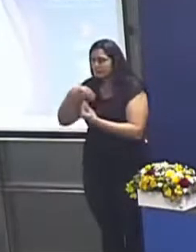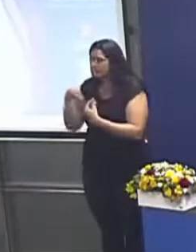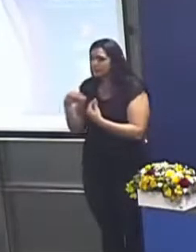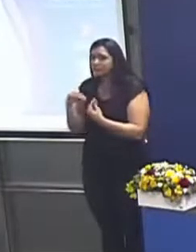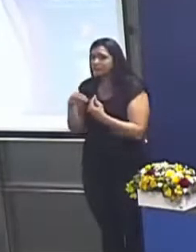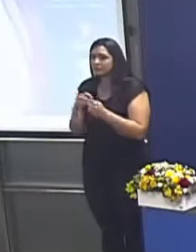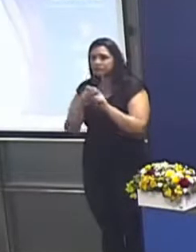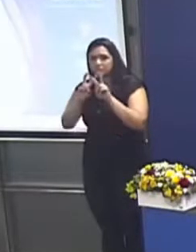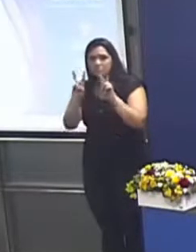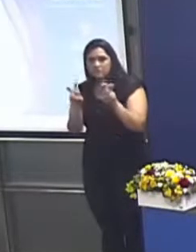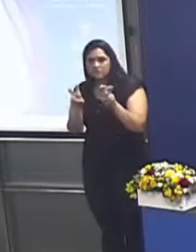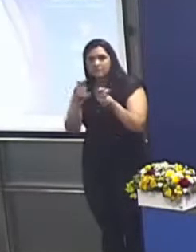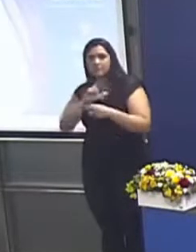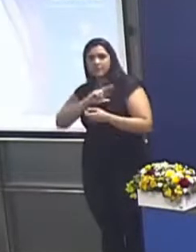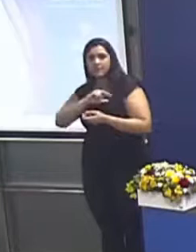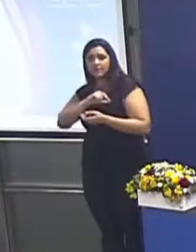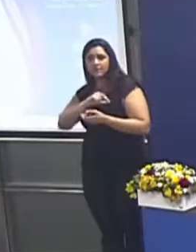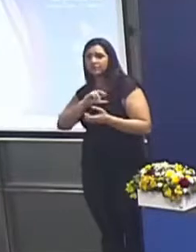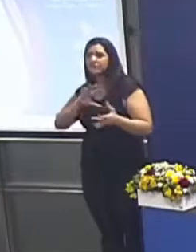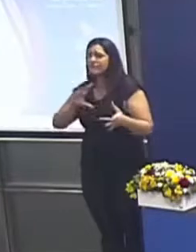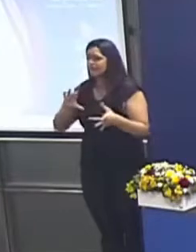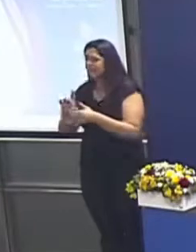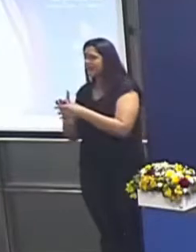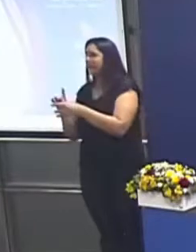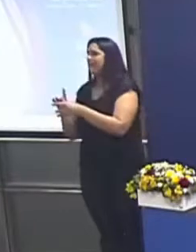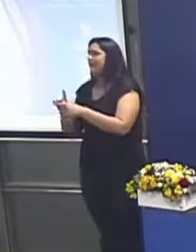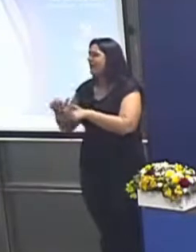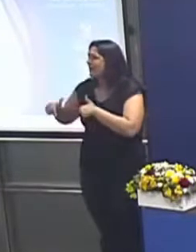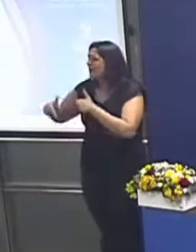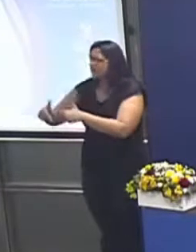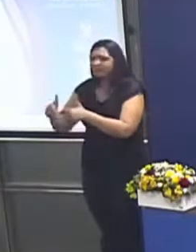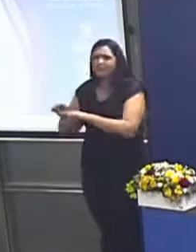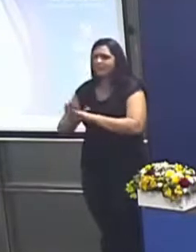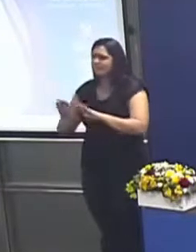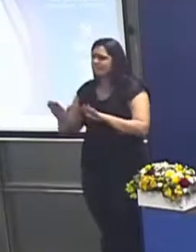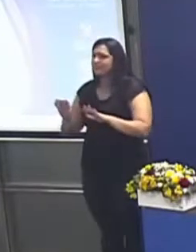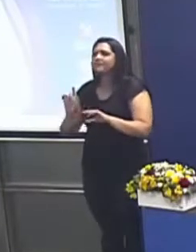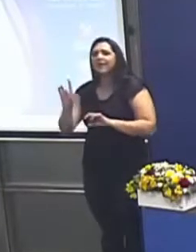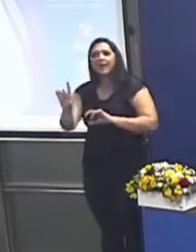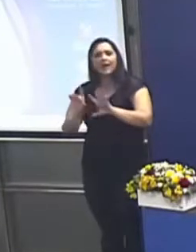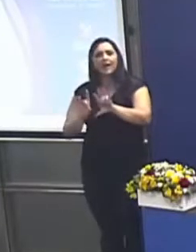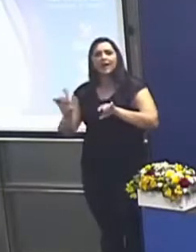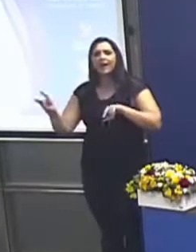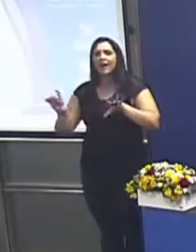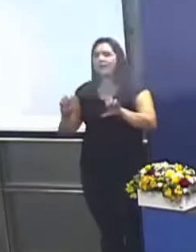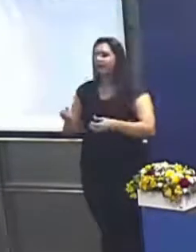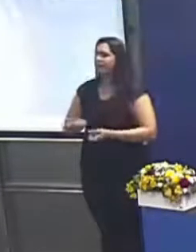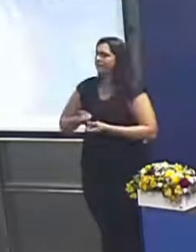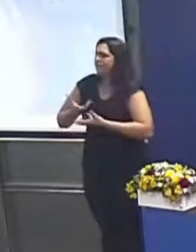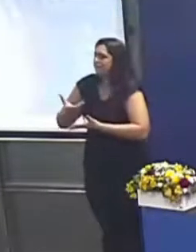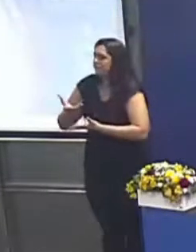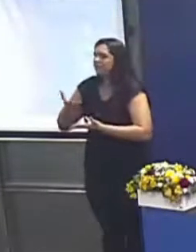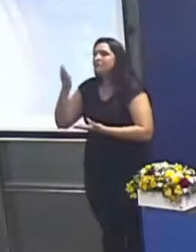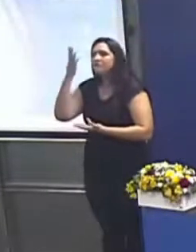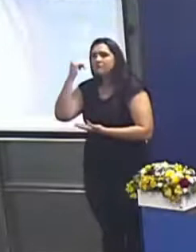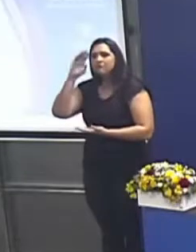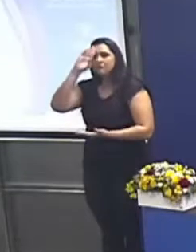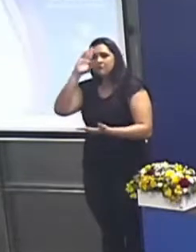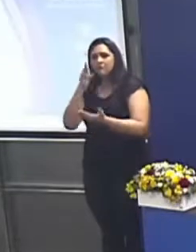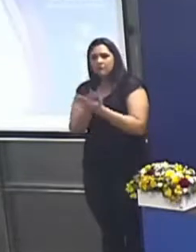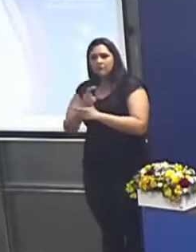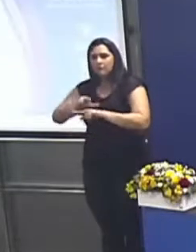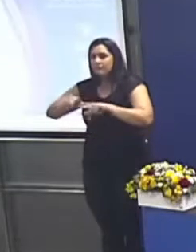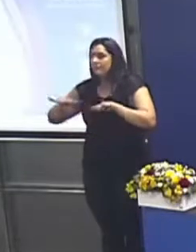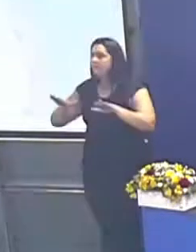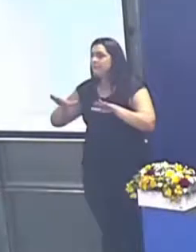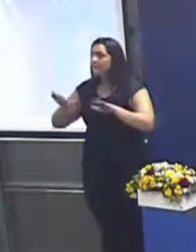as temáticas de religião junto com a sua ação. Cada um pode, sim, expressar o seu credo, mas ele